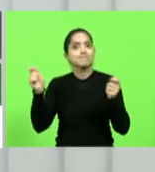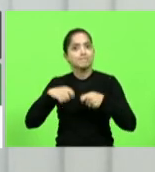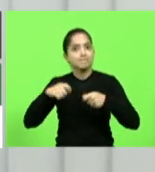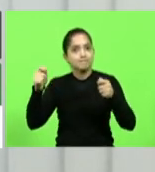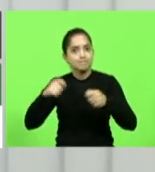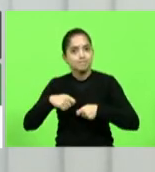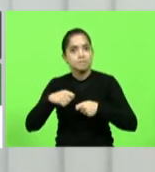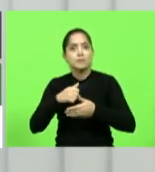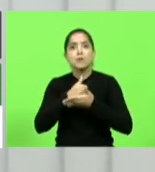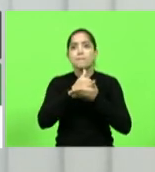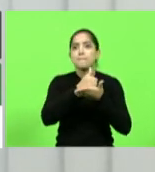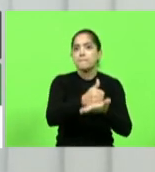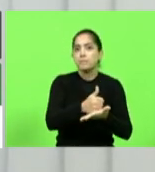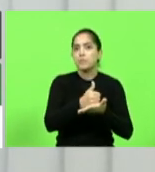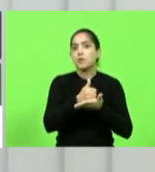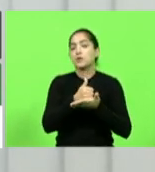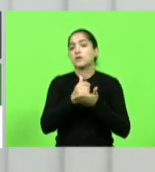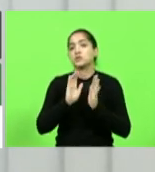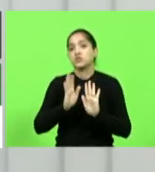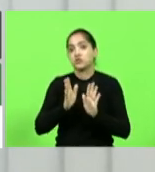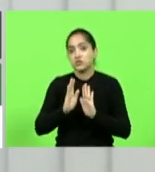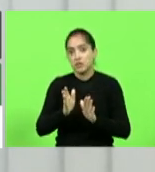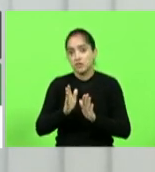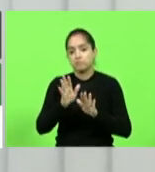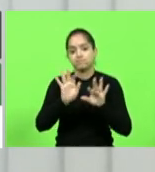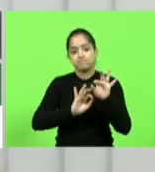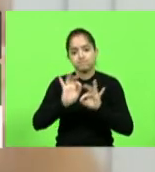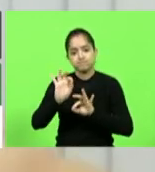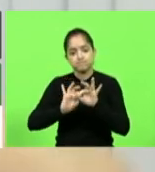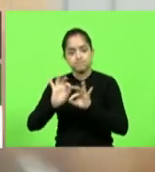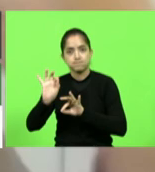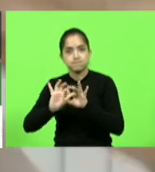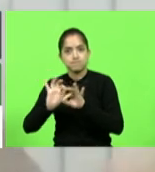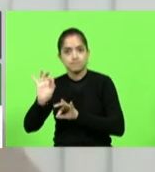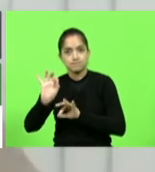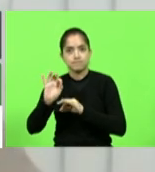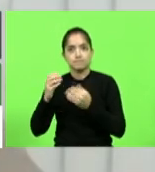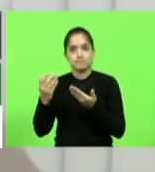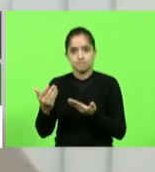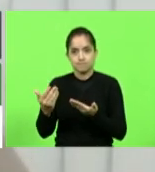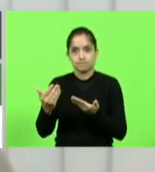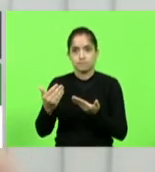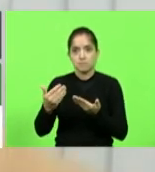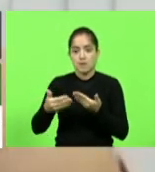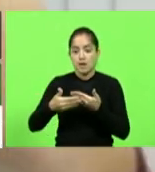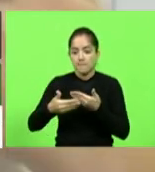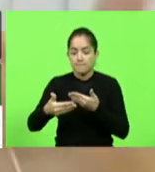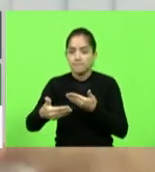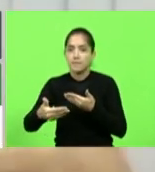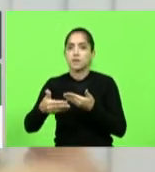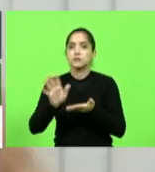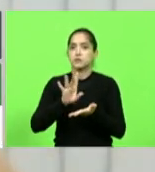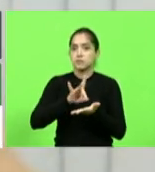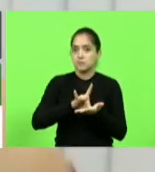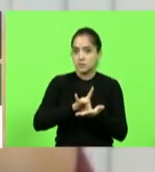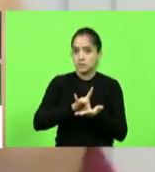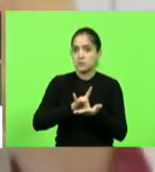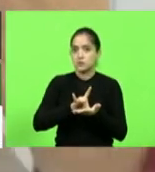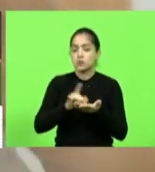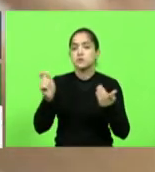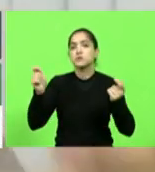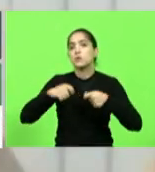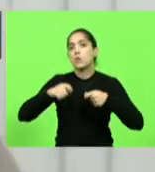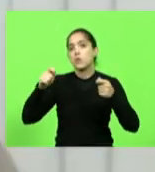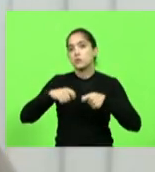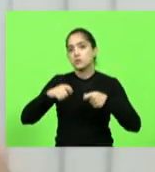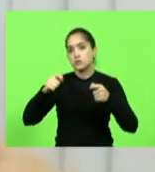amparar políticas já desenhadas e que terão, né, a partir da sua implementação, condições